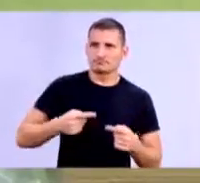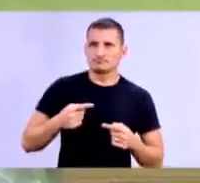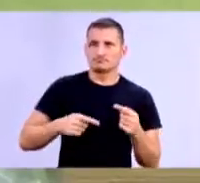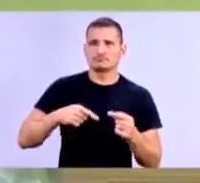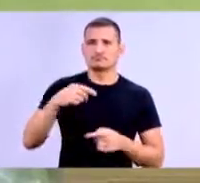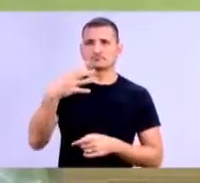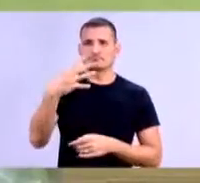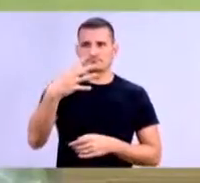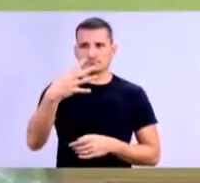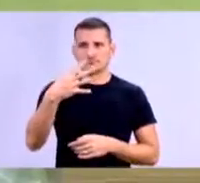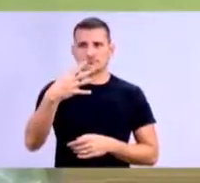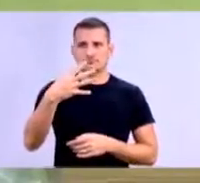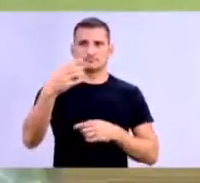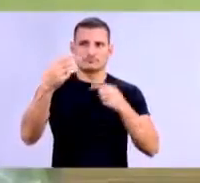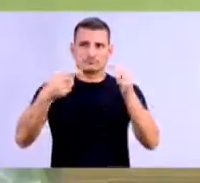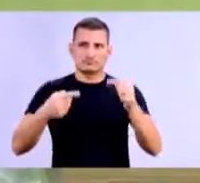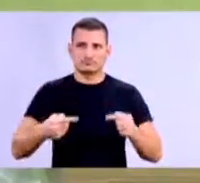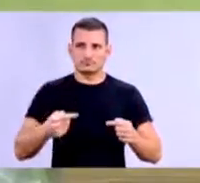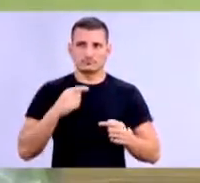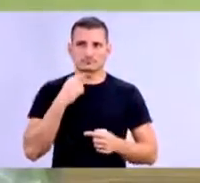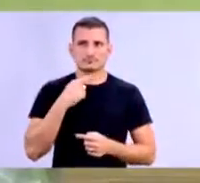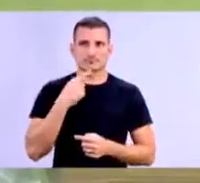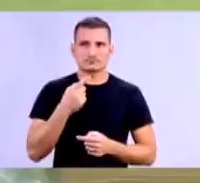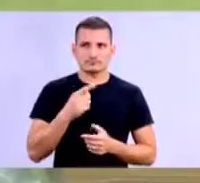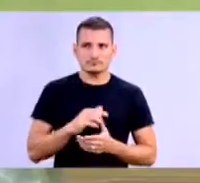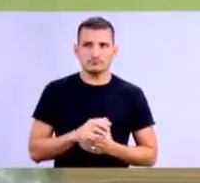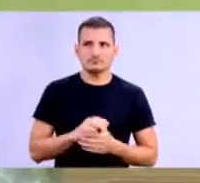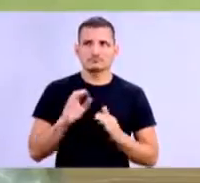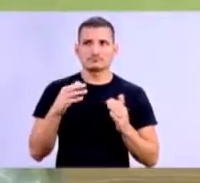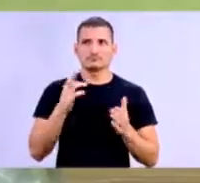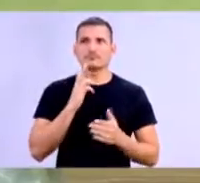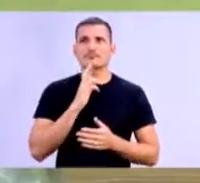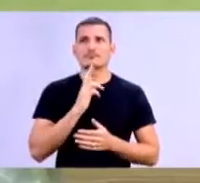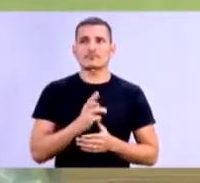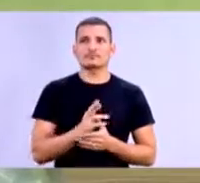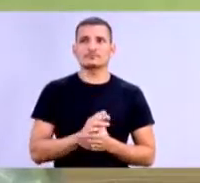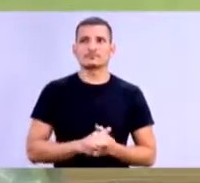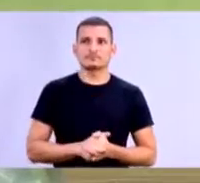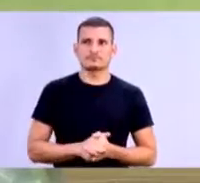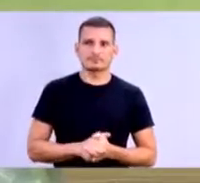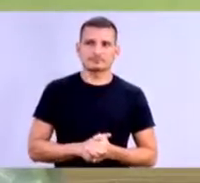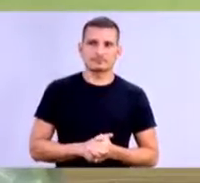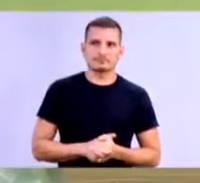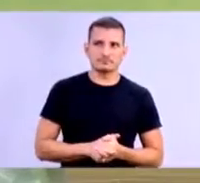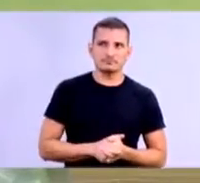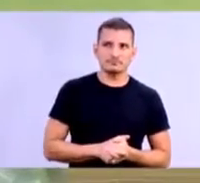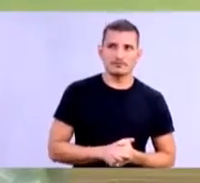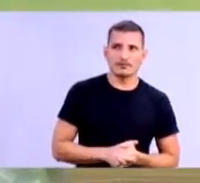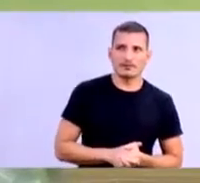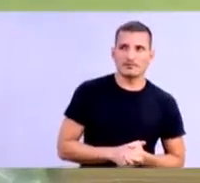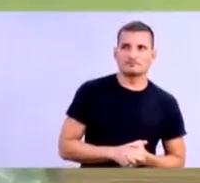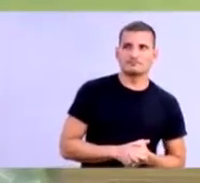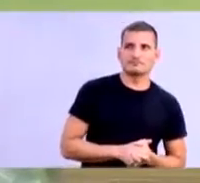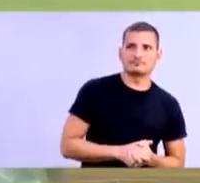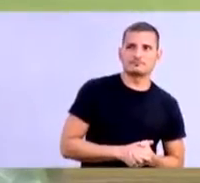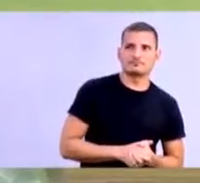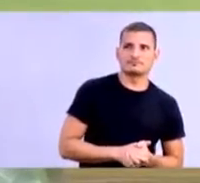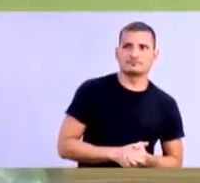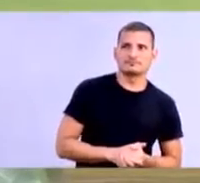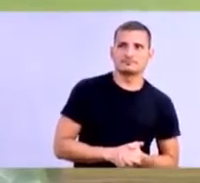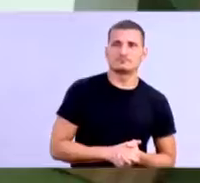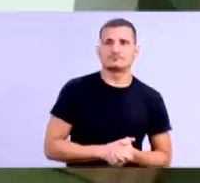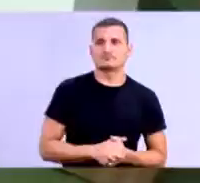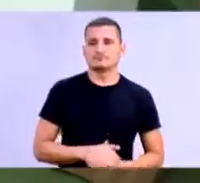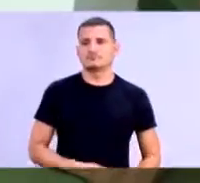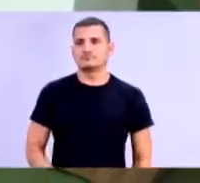4, estavam com dúvida de qual seria a resposta, e é isso mesmo que você acabou de comentar aí na questão 3, mas vamos ver aí a